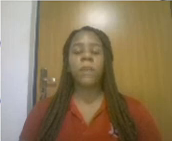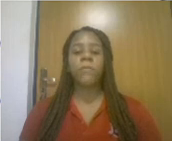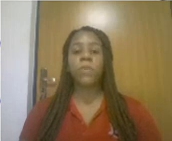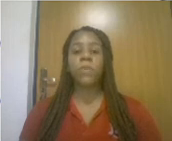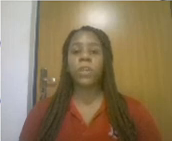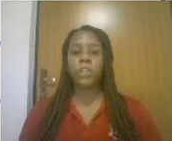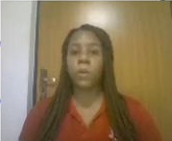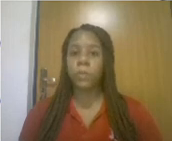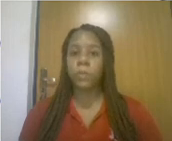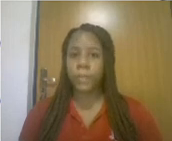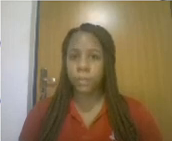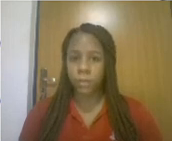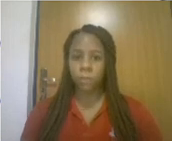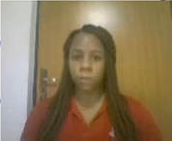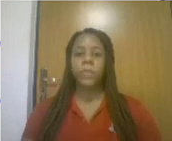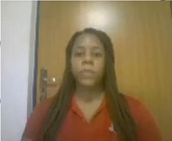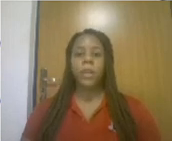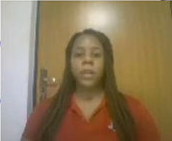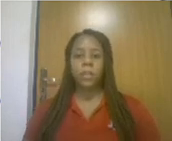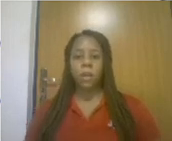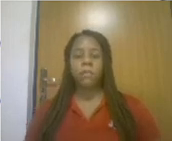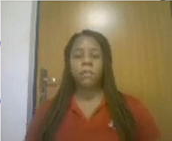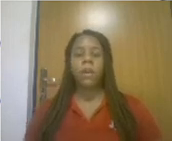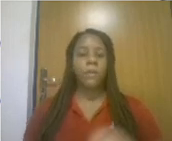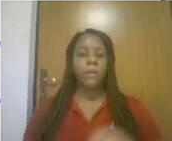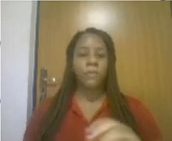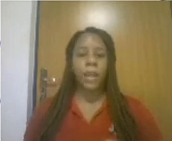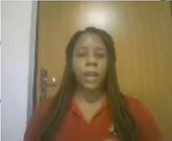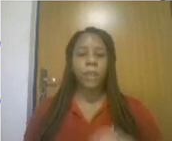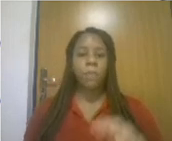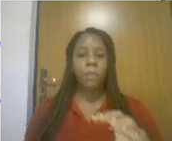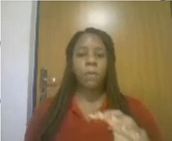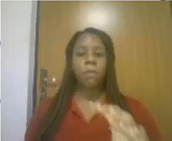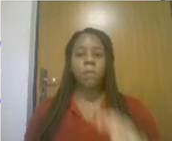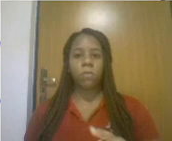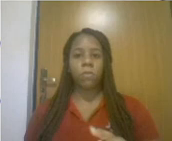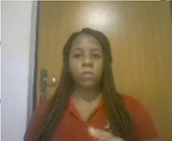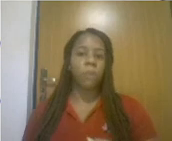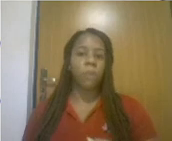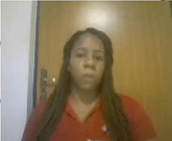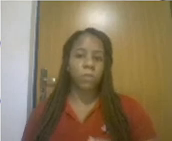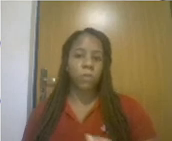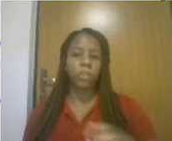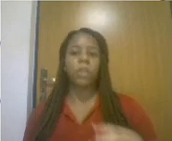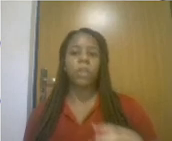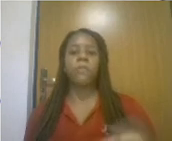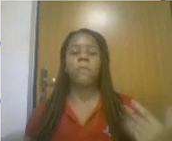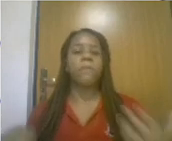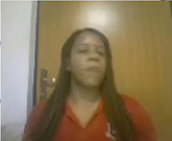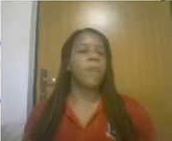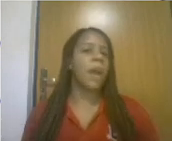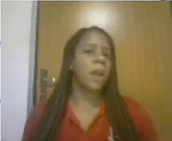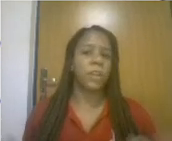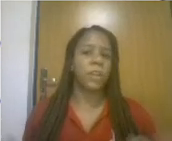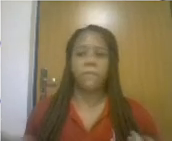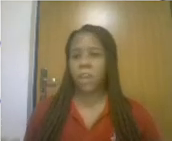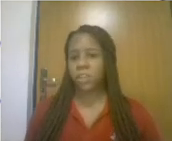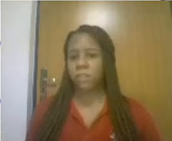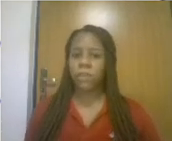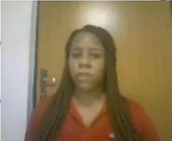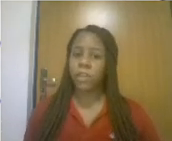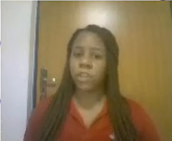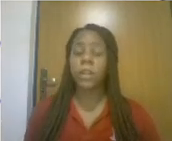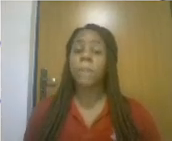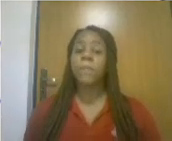desceram para ver o que tinha acontecido. Então, eu falei no primeiro bloco de informações que eu fiz uma viagem, que a viagem